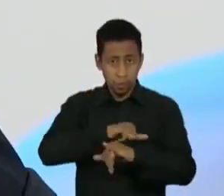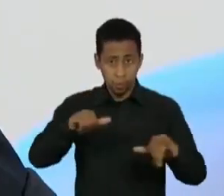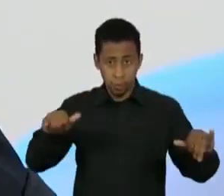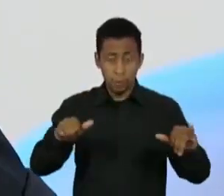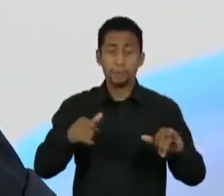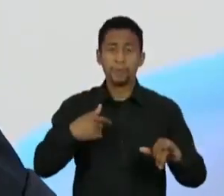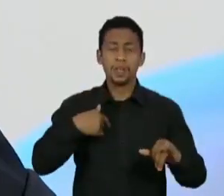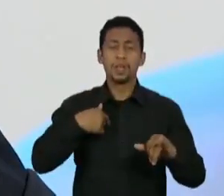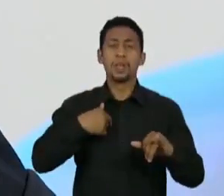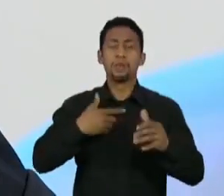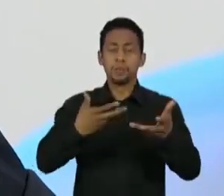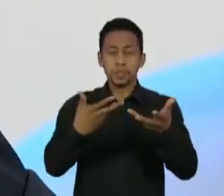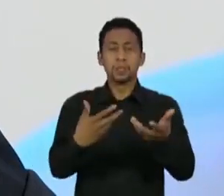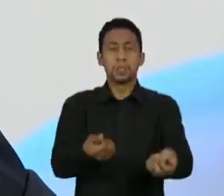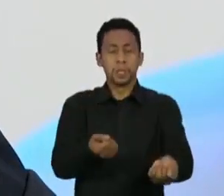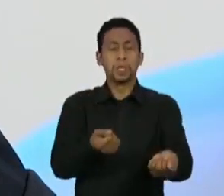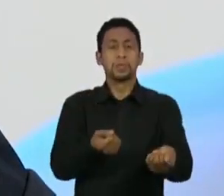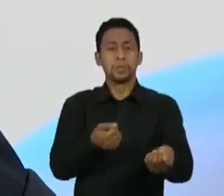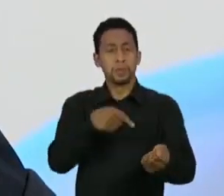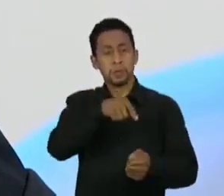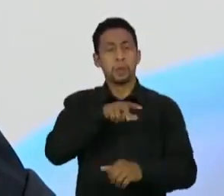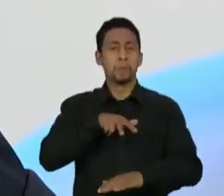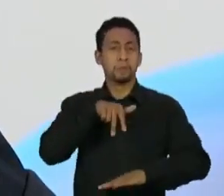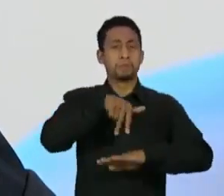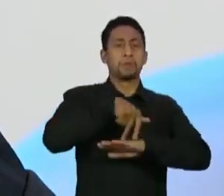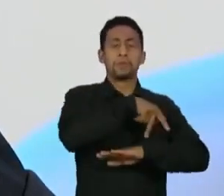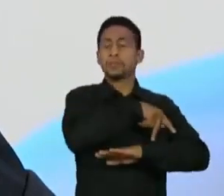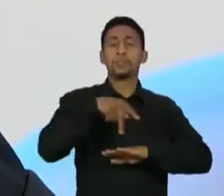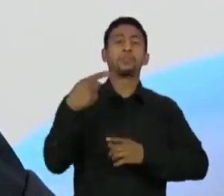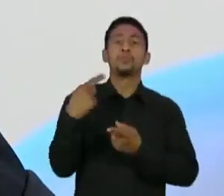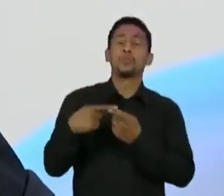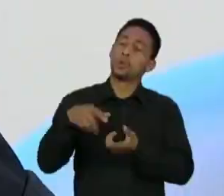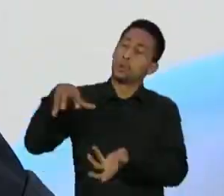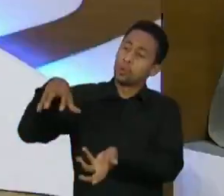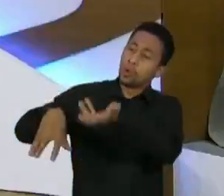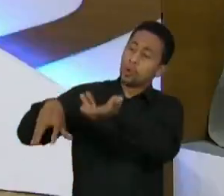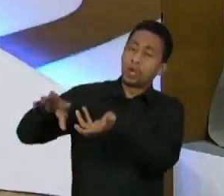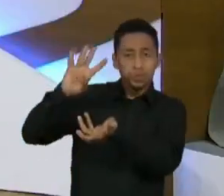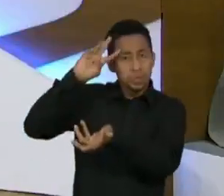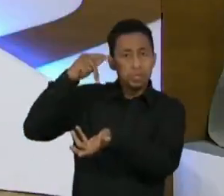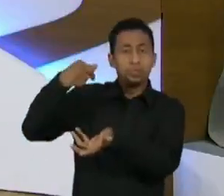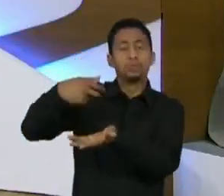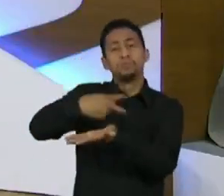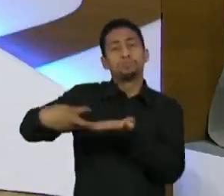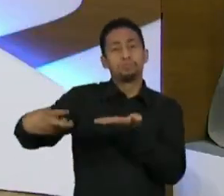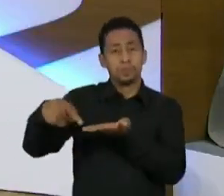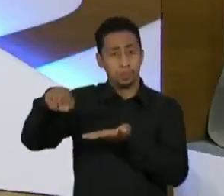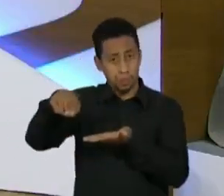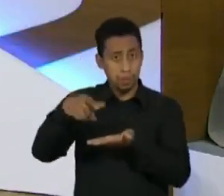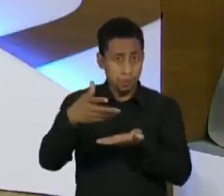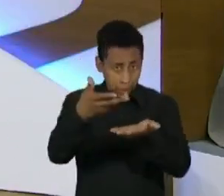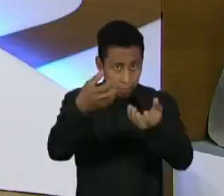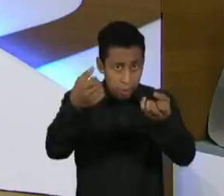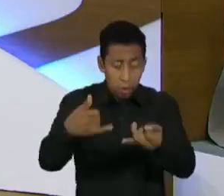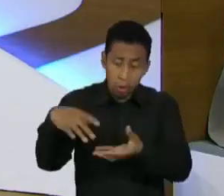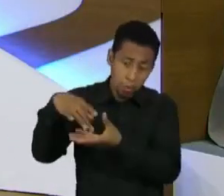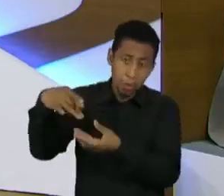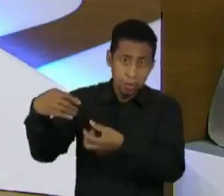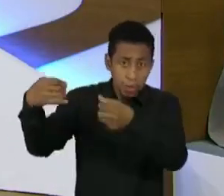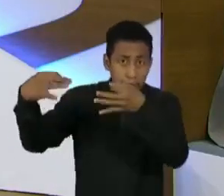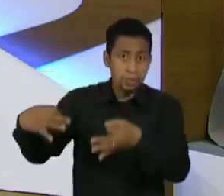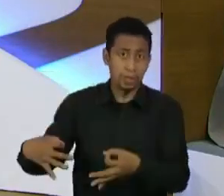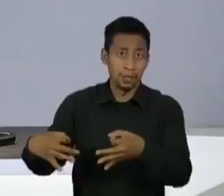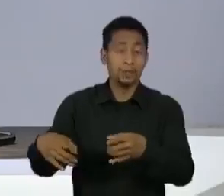essa cadeira foi do Congresso Nacional de maneira democrática e transparente. E me chamou a atenção que o senhor ainda deixou uma mensagem para o